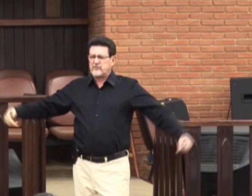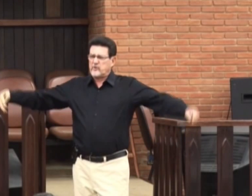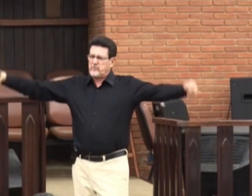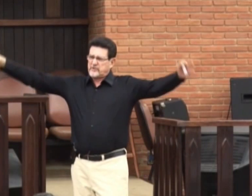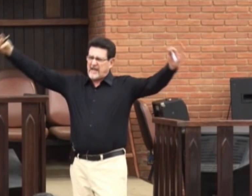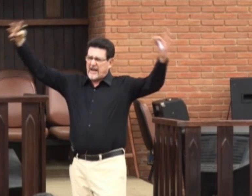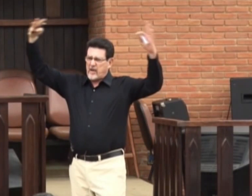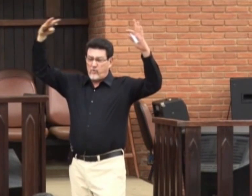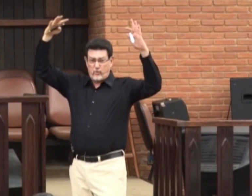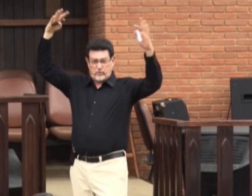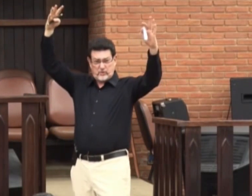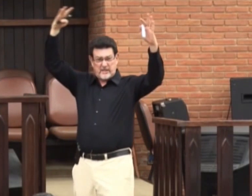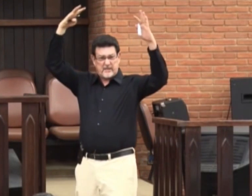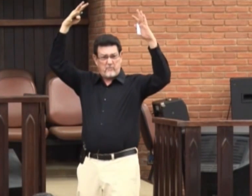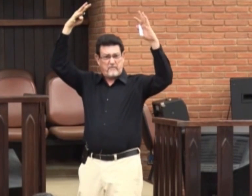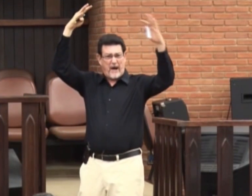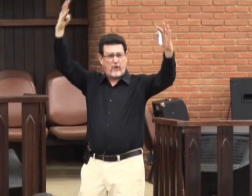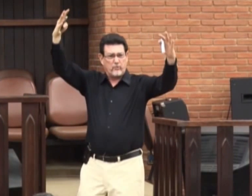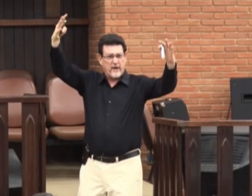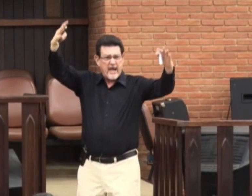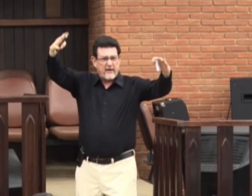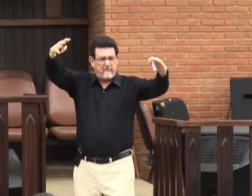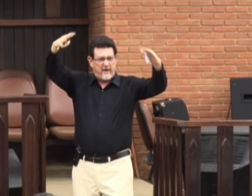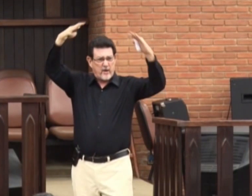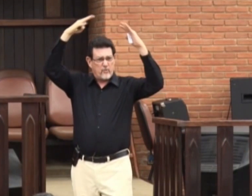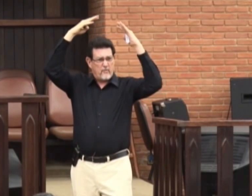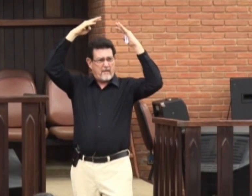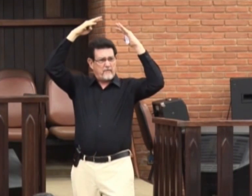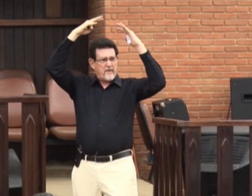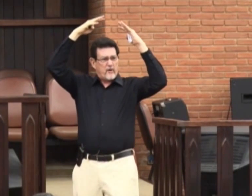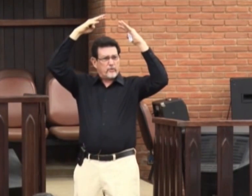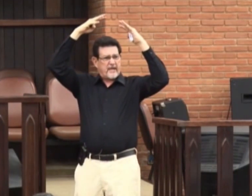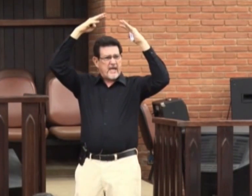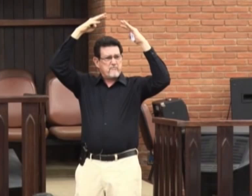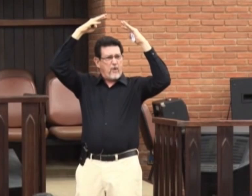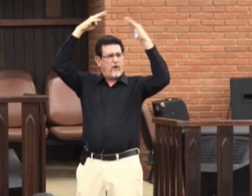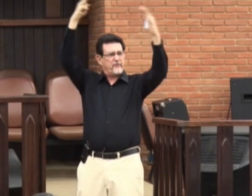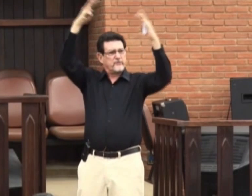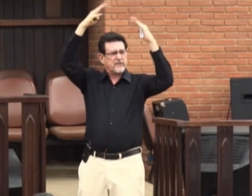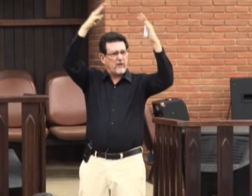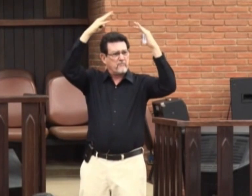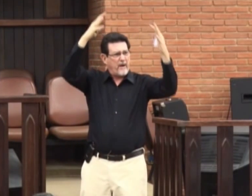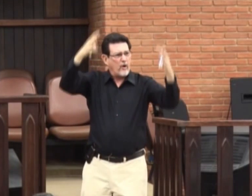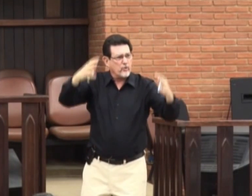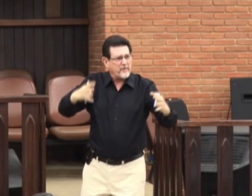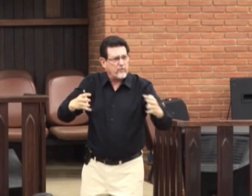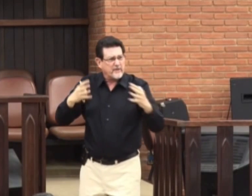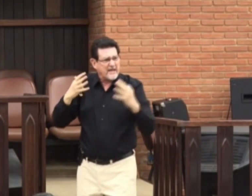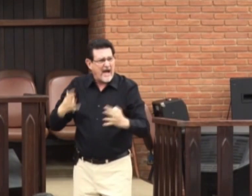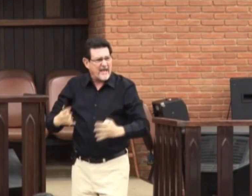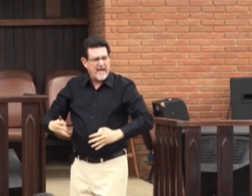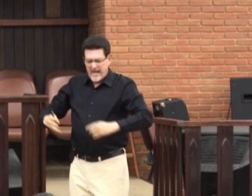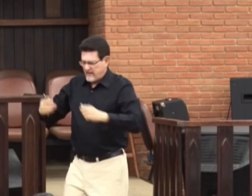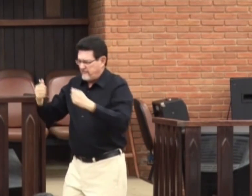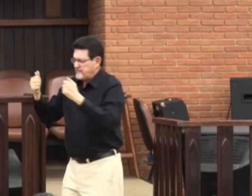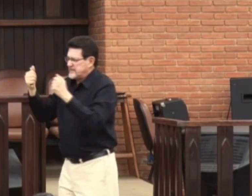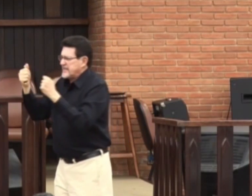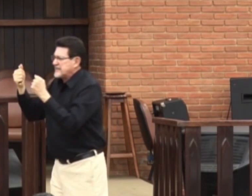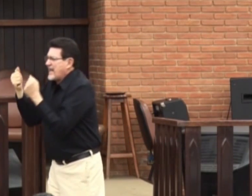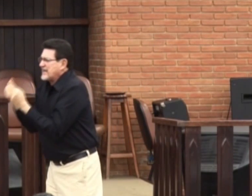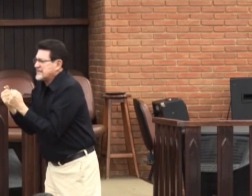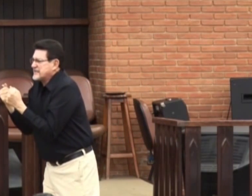e eles foram buscar recursos em São Paulo, e veio uma UTI móvel de São Paulo para cuidar